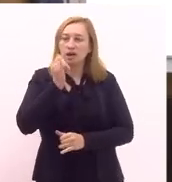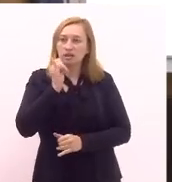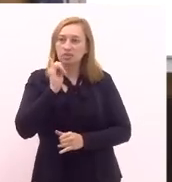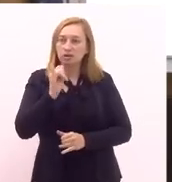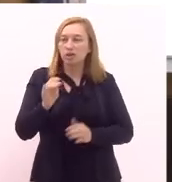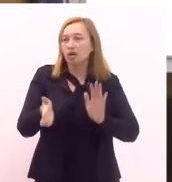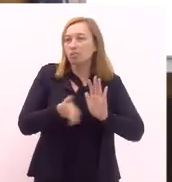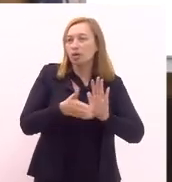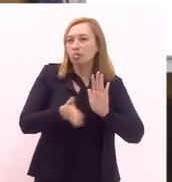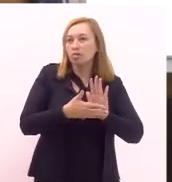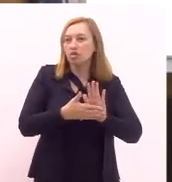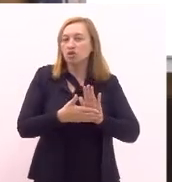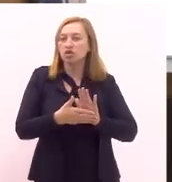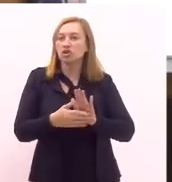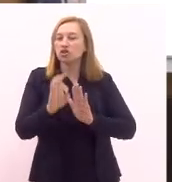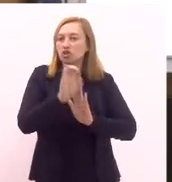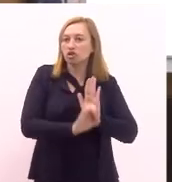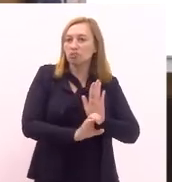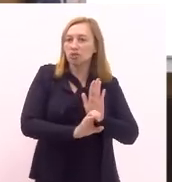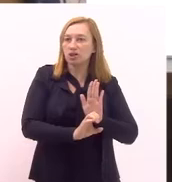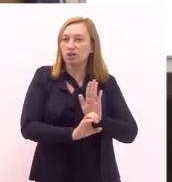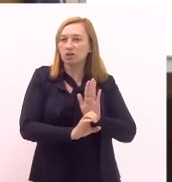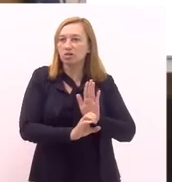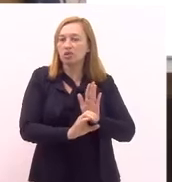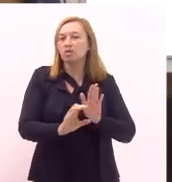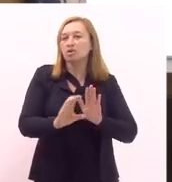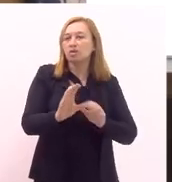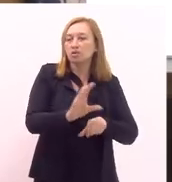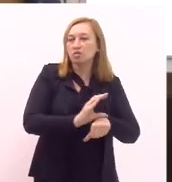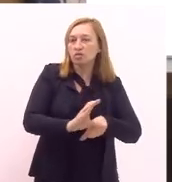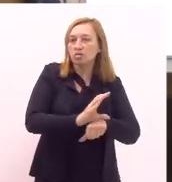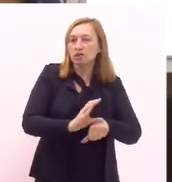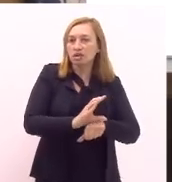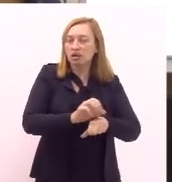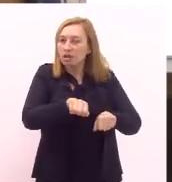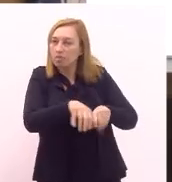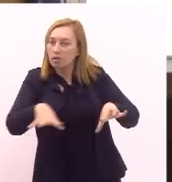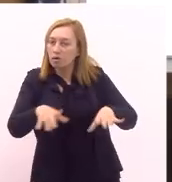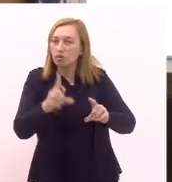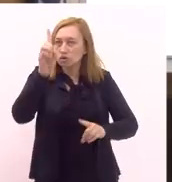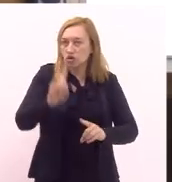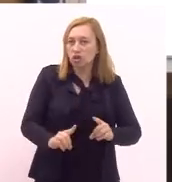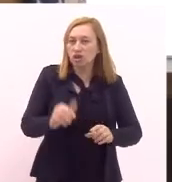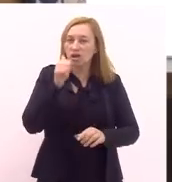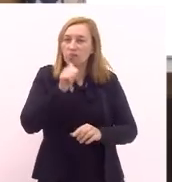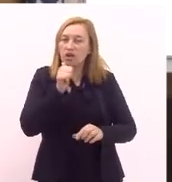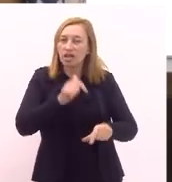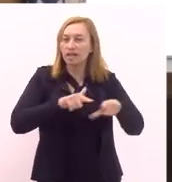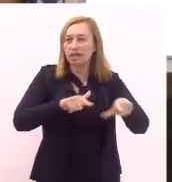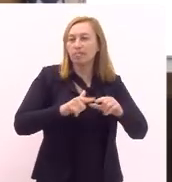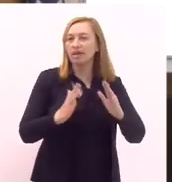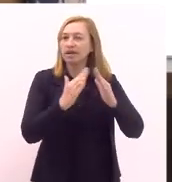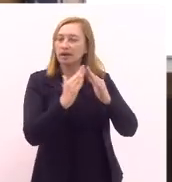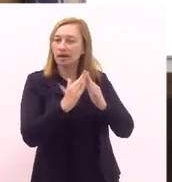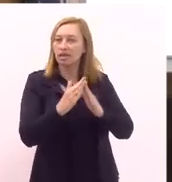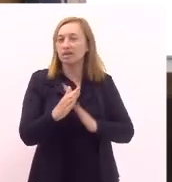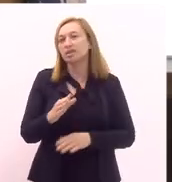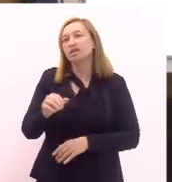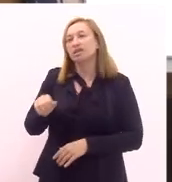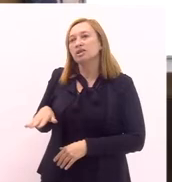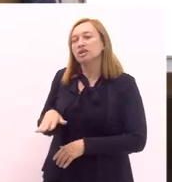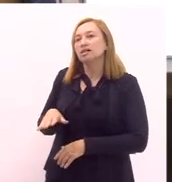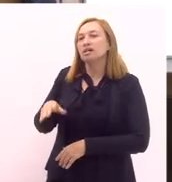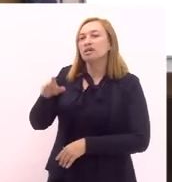de emenda condicional que ampliou os direitos dos trabalhadores domésticos do movimento comunitário do Chapéu Mangueira aos